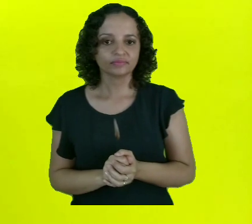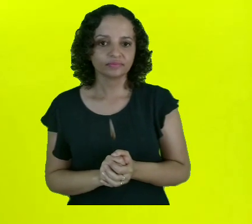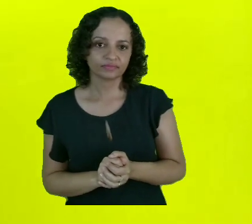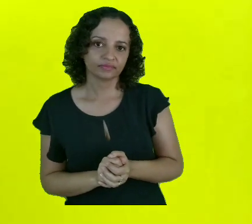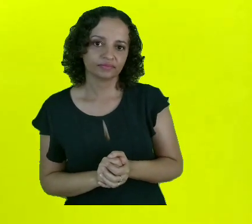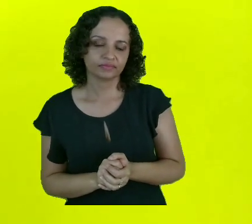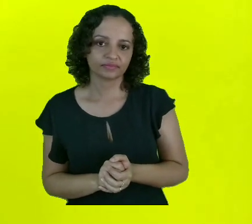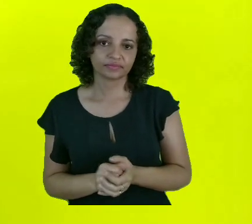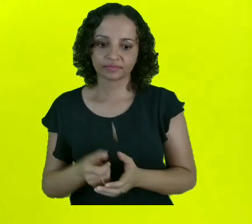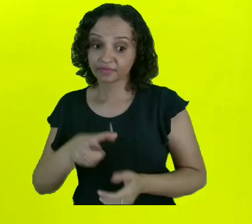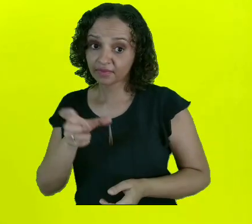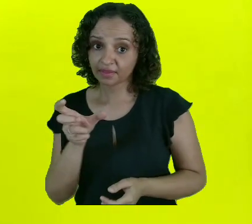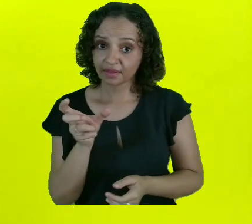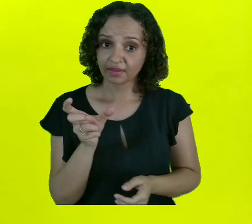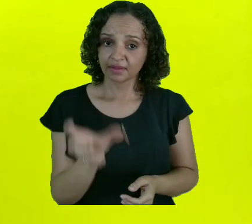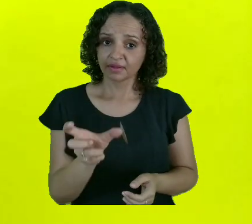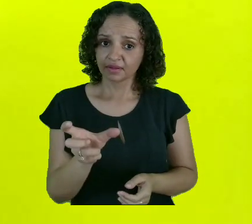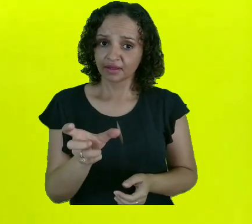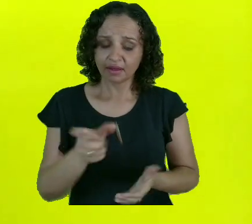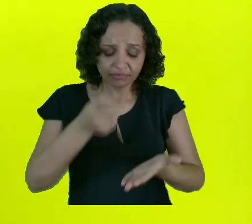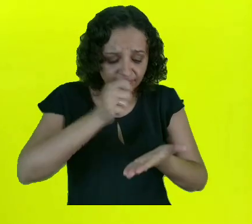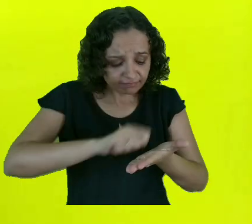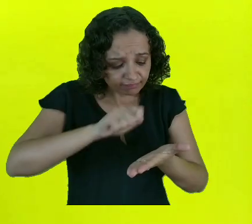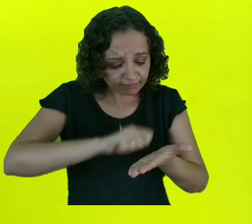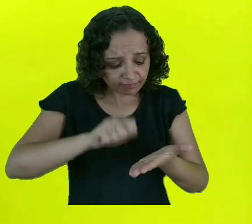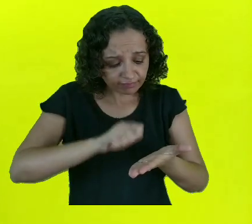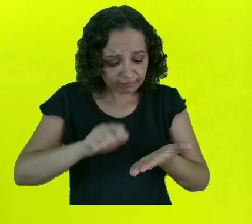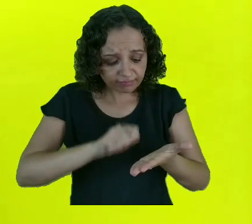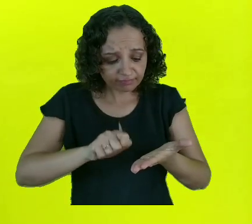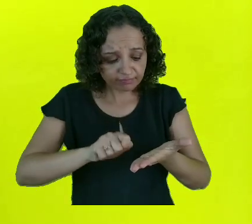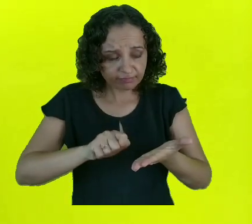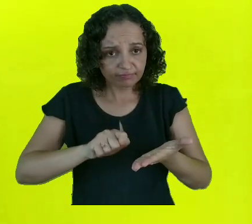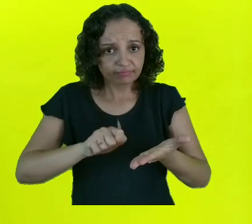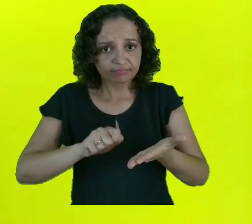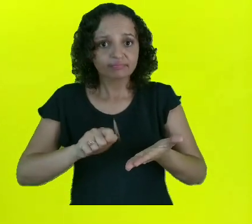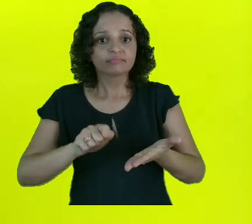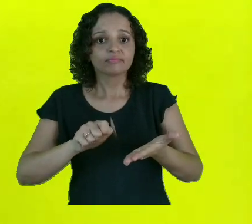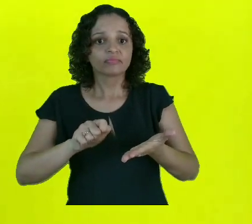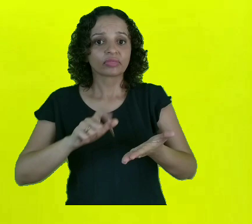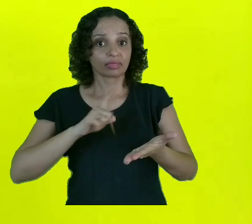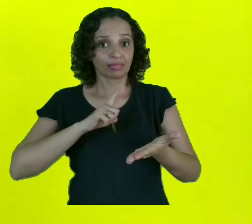significado daquela palavra que está ali escrita, que é o nosso significante.